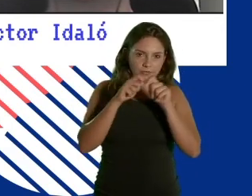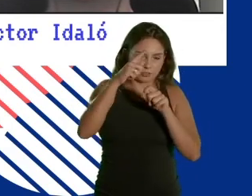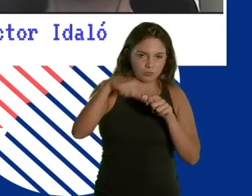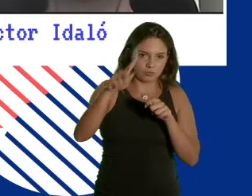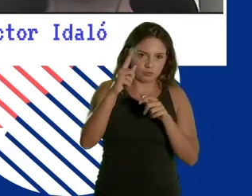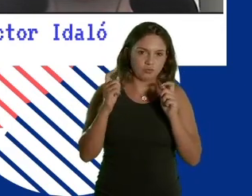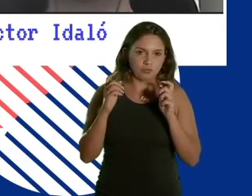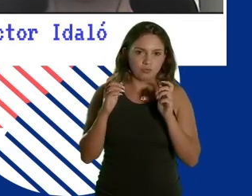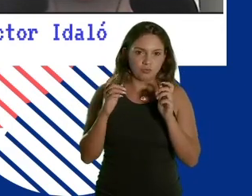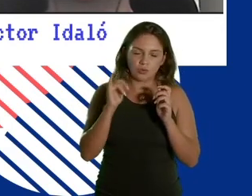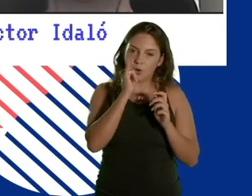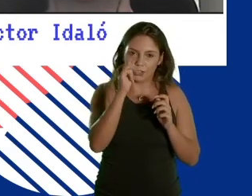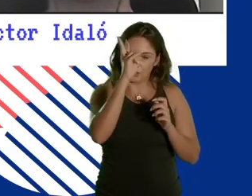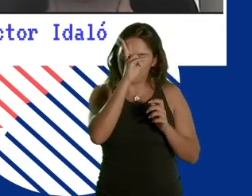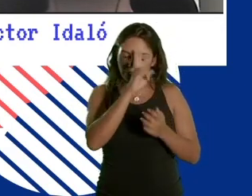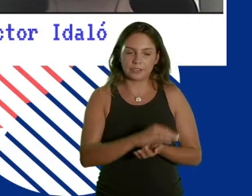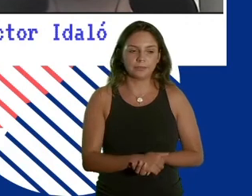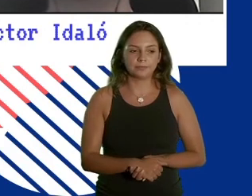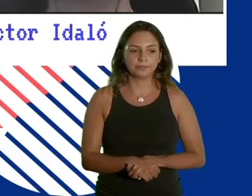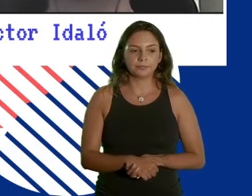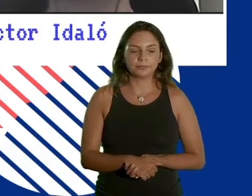um show de contação de histórias.